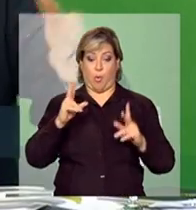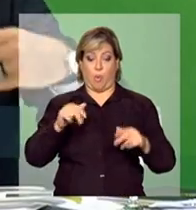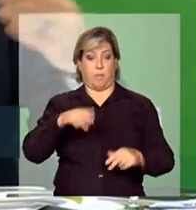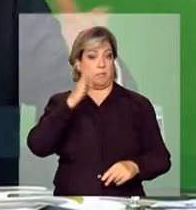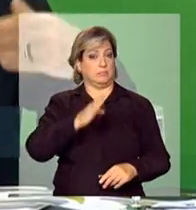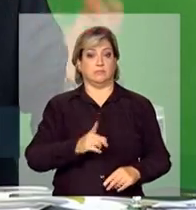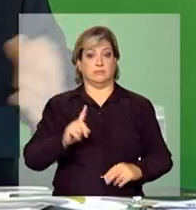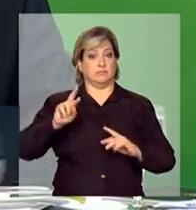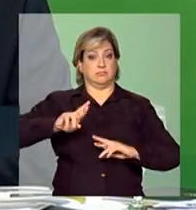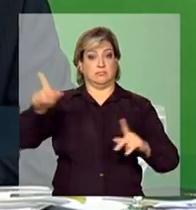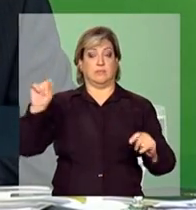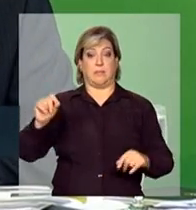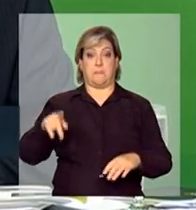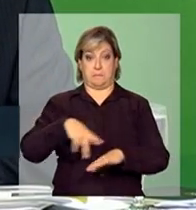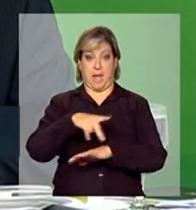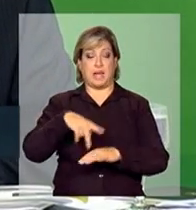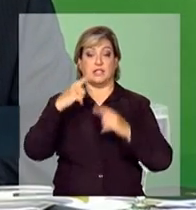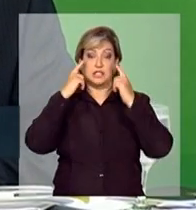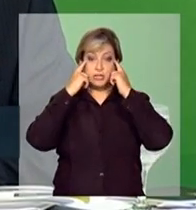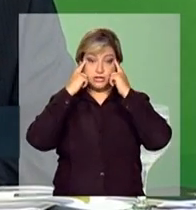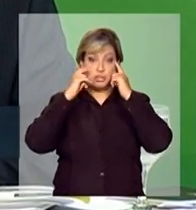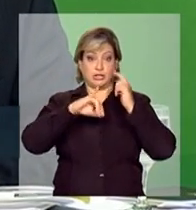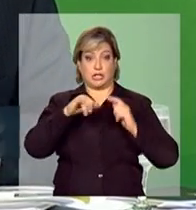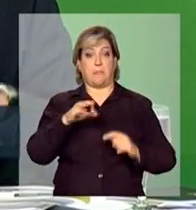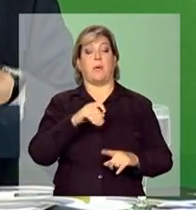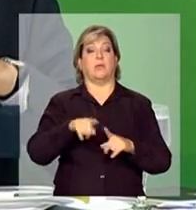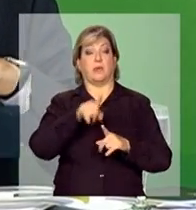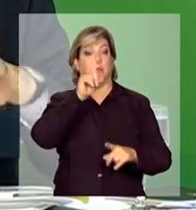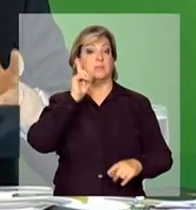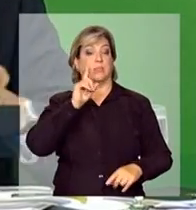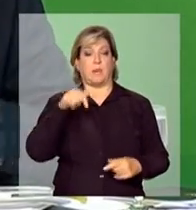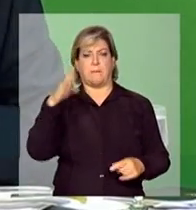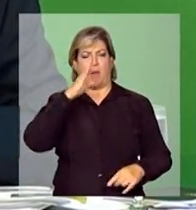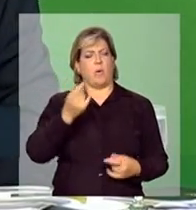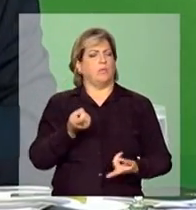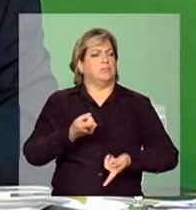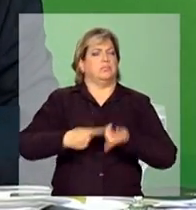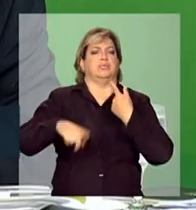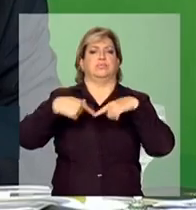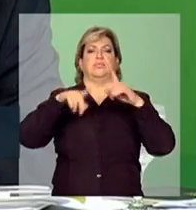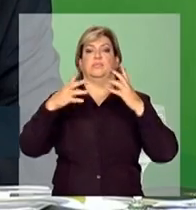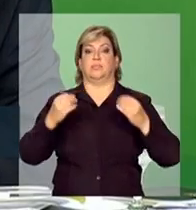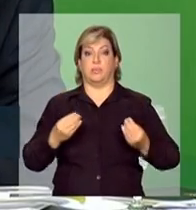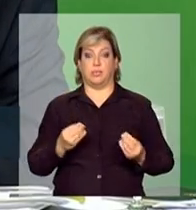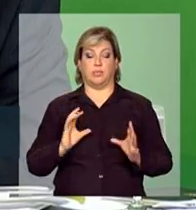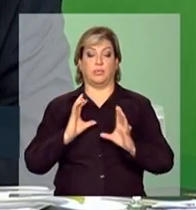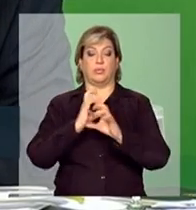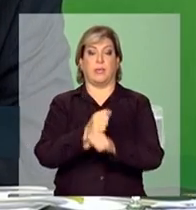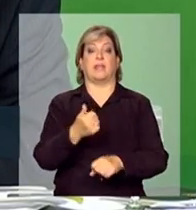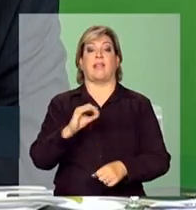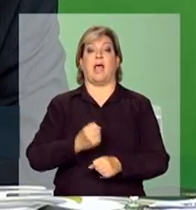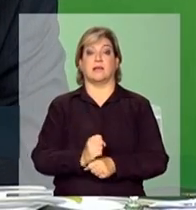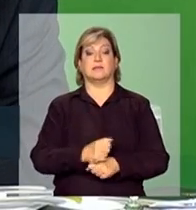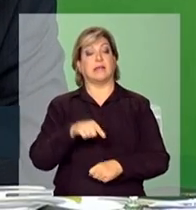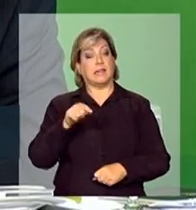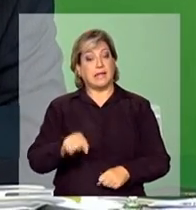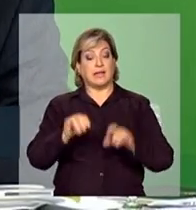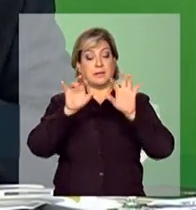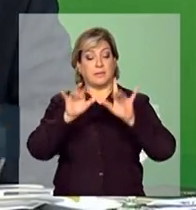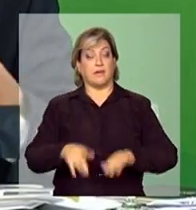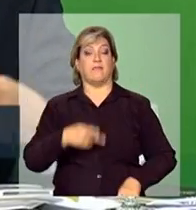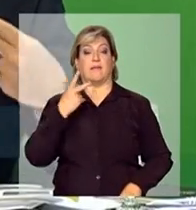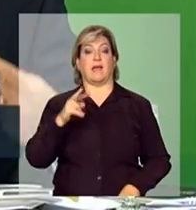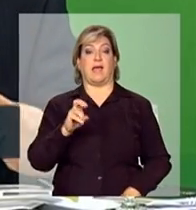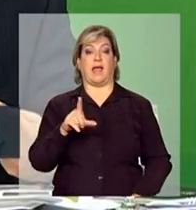países envolvidos como o Japão e mesmo em relação aos Estados Unidos então toda essa evolução da década é o que o relatório destaca